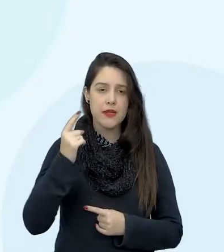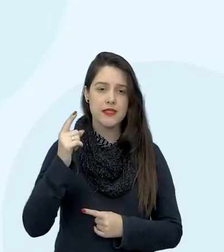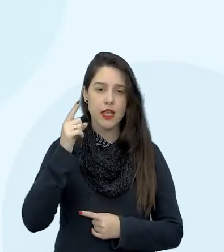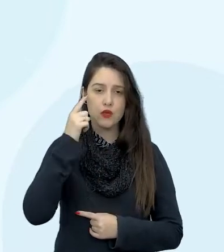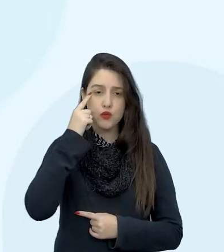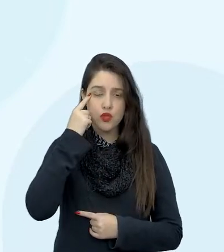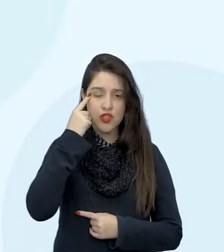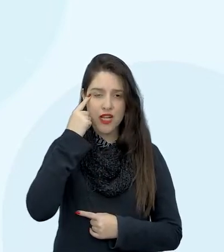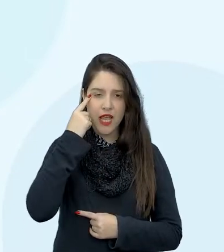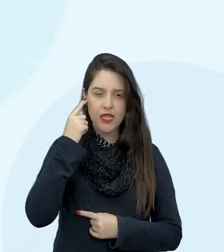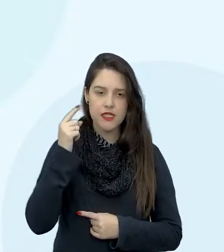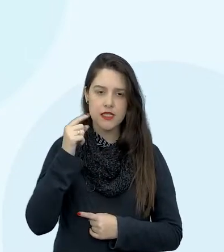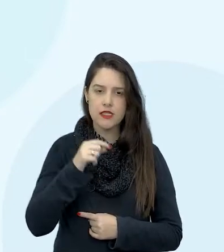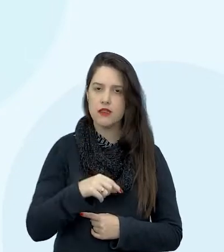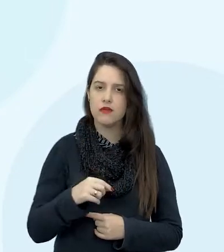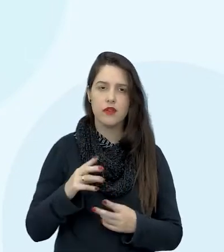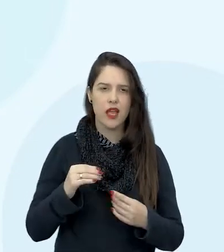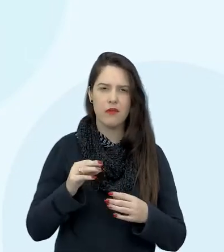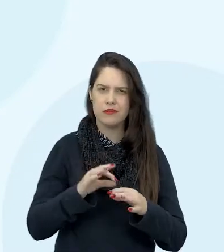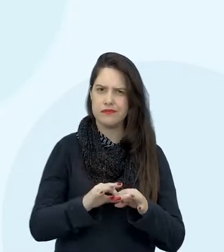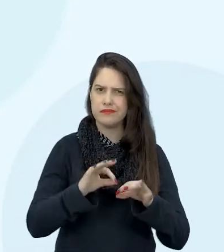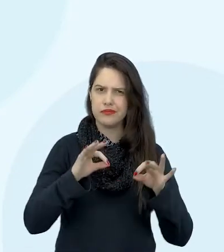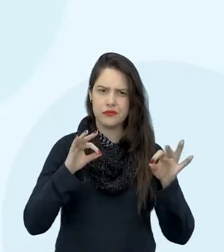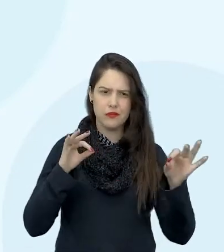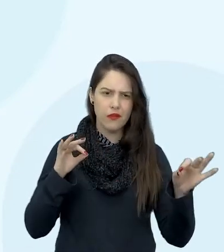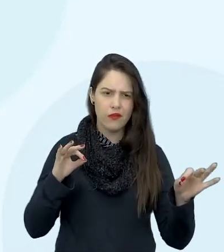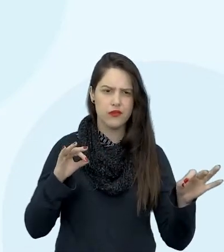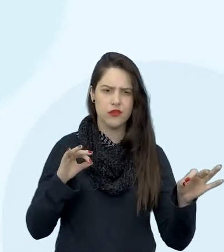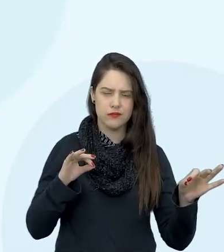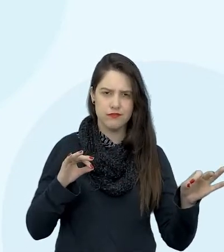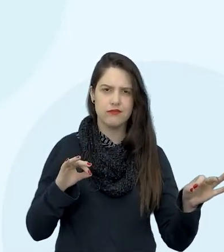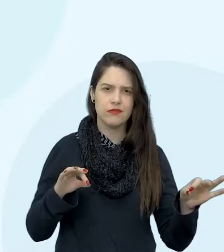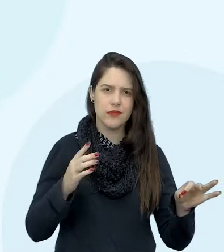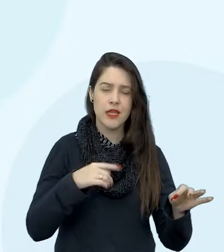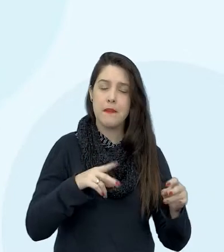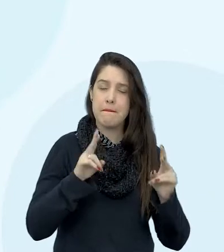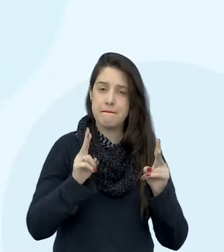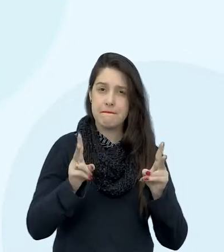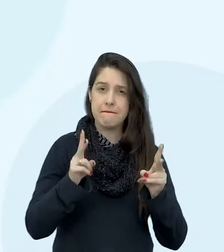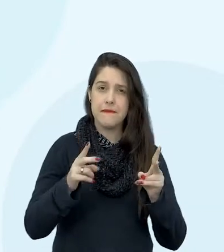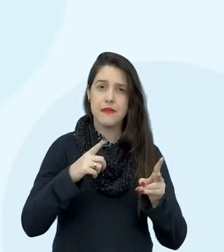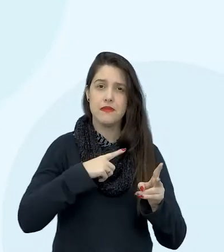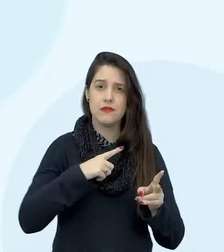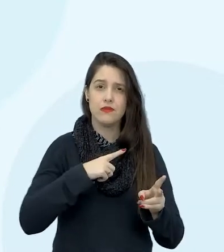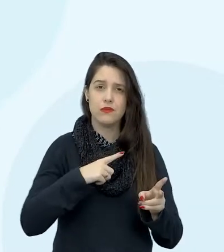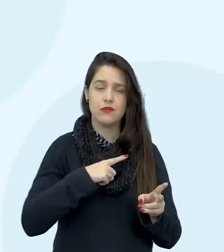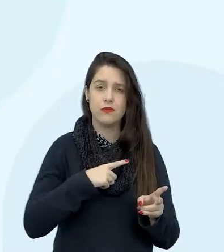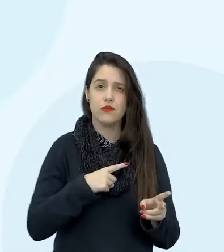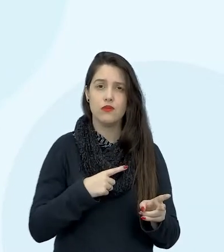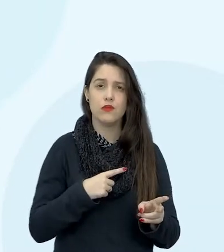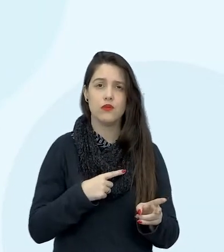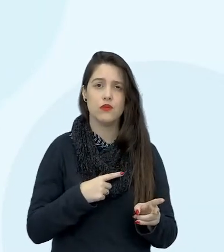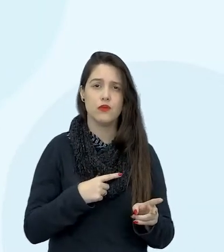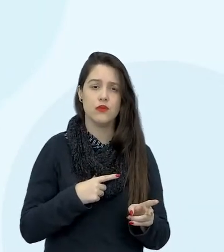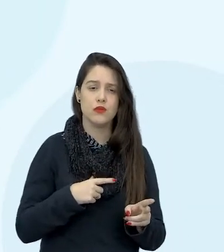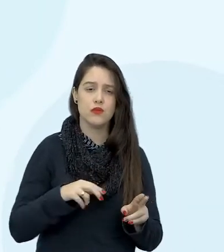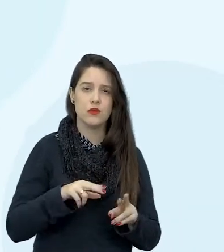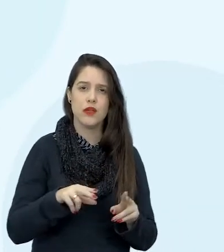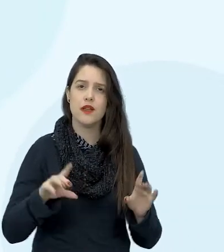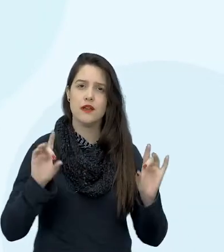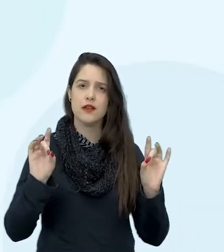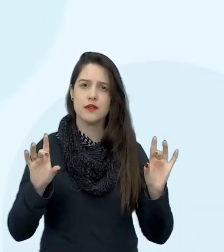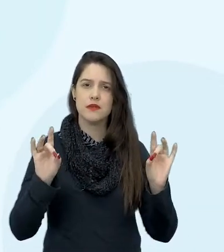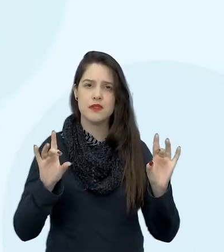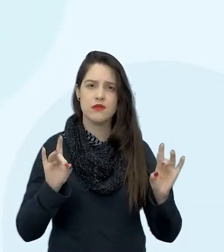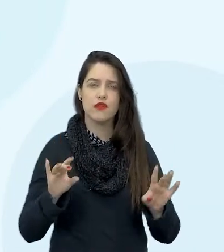chineses, é um país que está muito longe da gente, né, e que mesmo assim tem um número muito expressivo